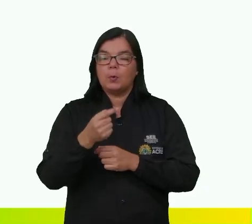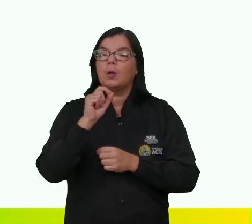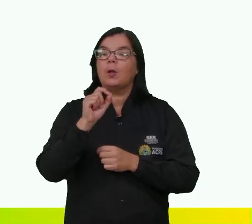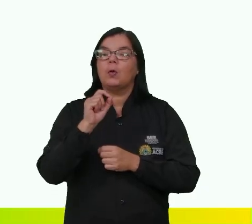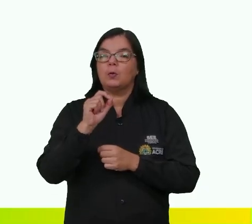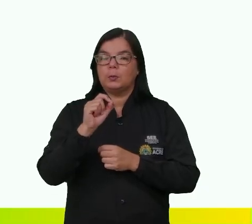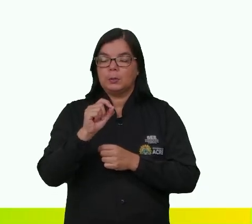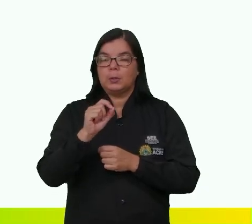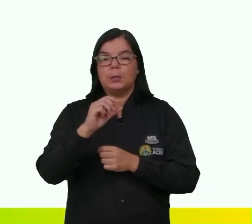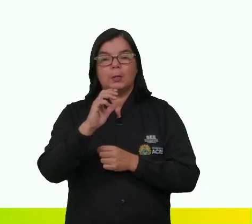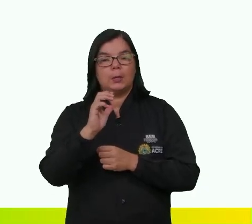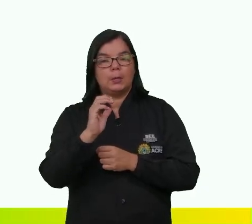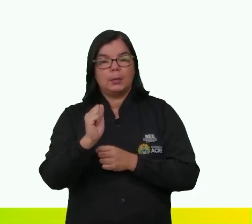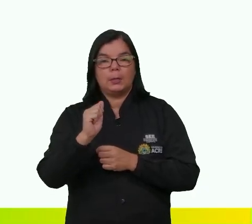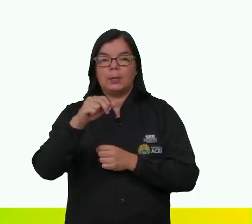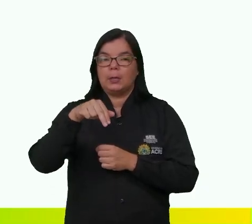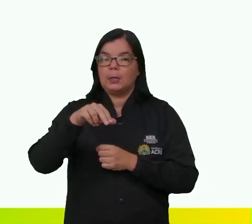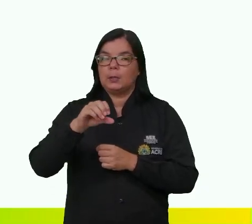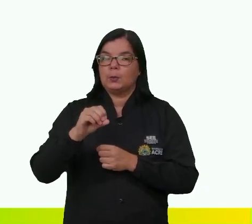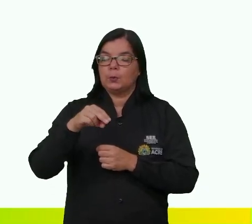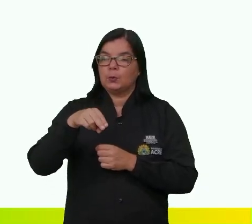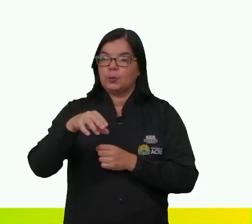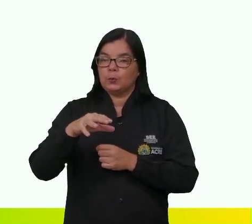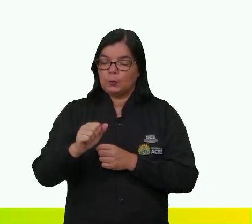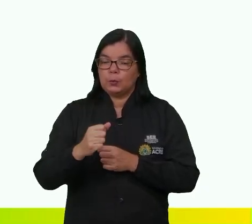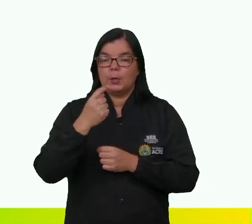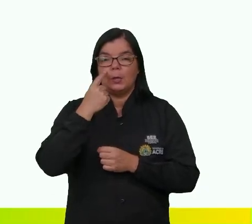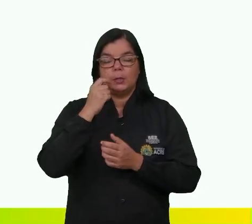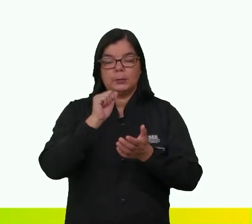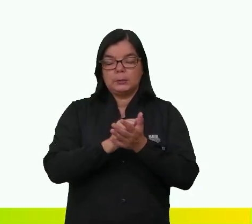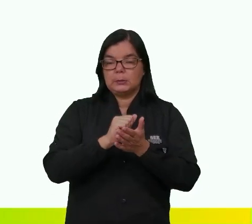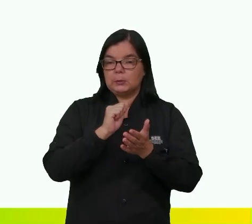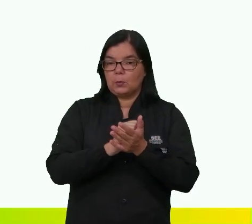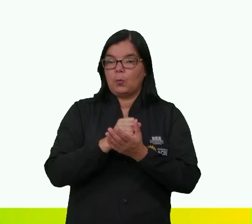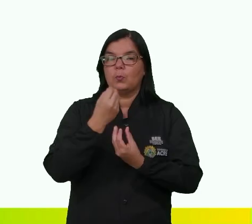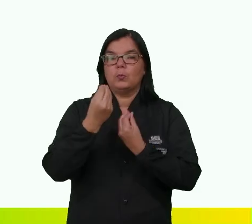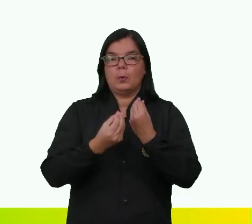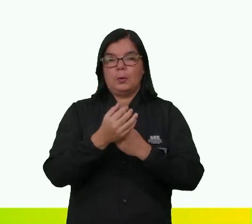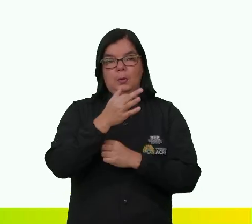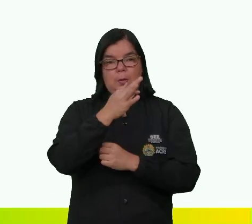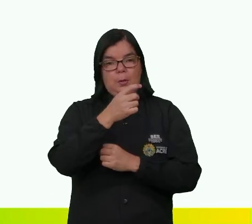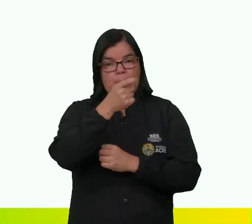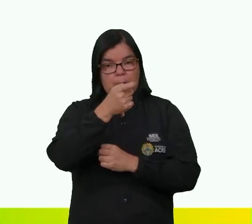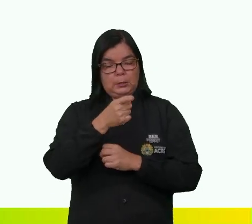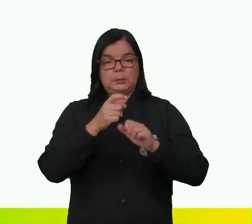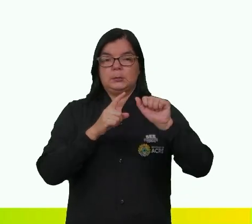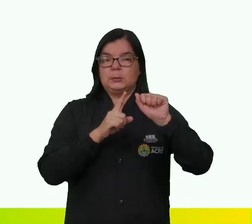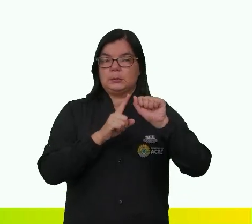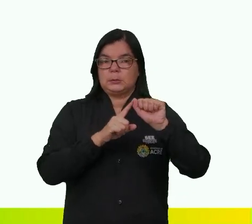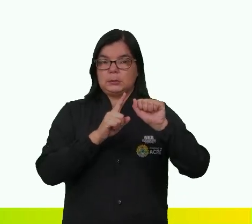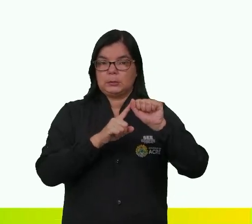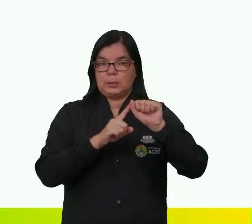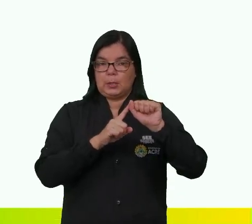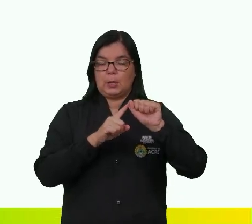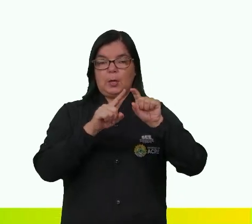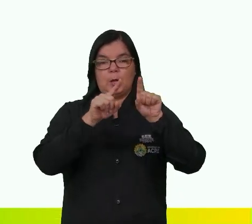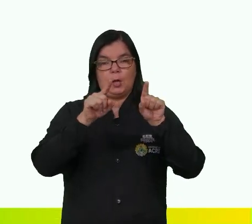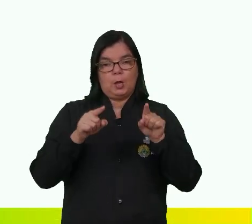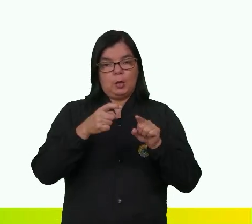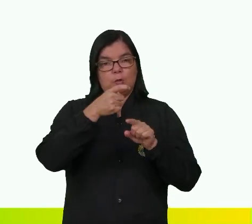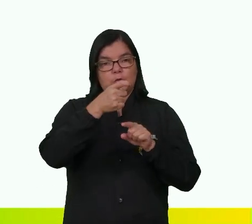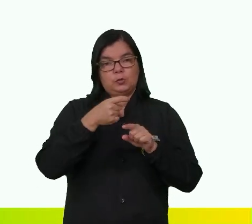forma canônica da parábola, da função quadrática. Escreva ela assim, ó, ax menos